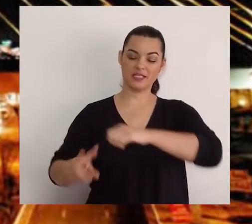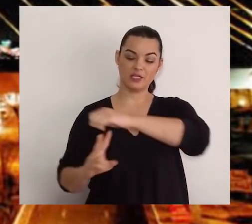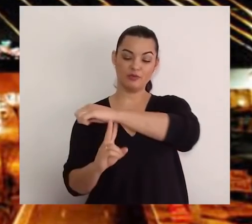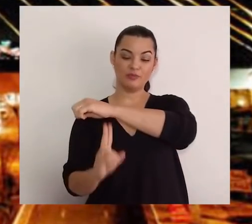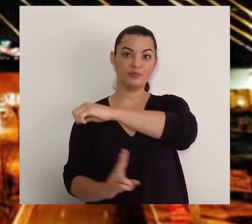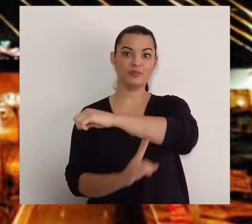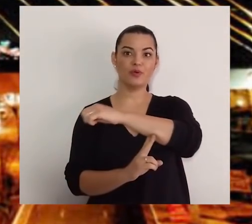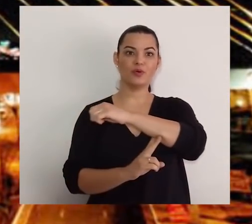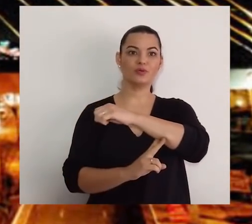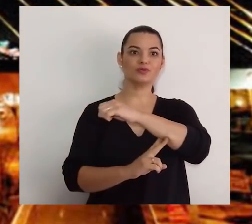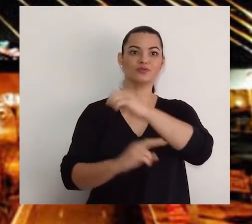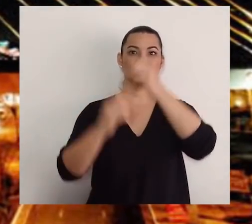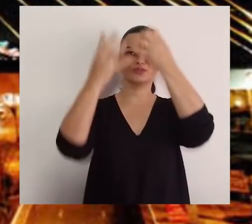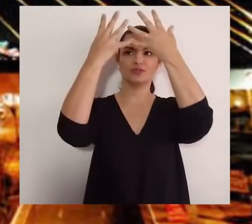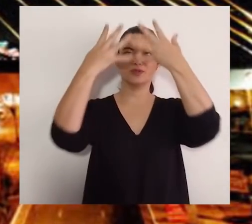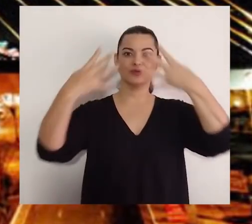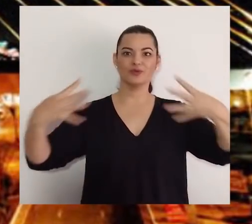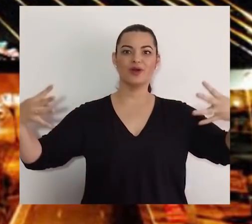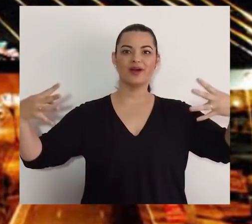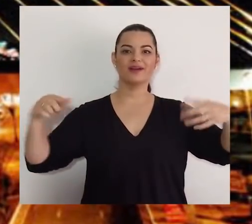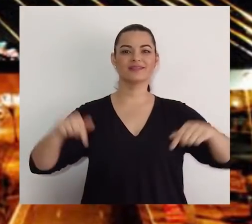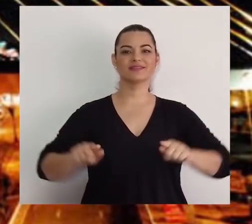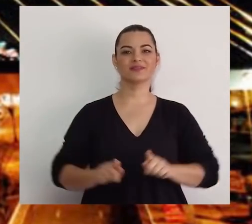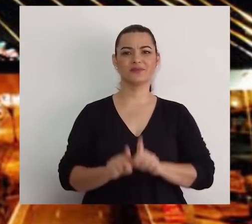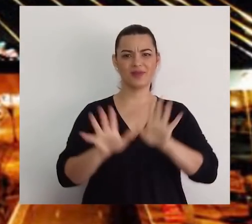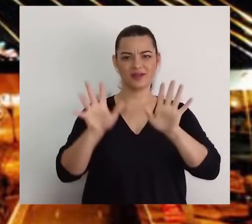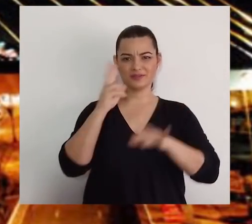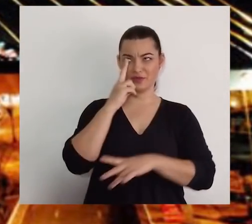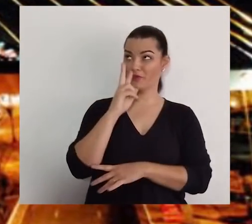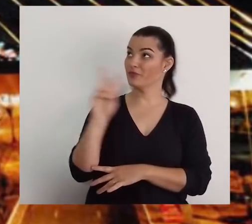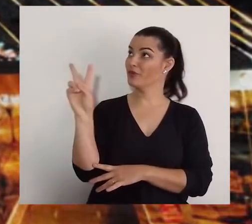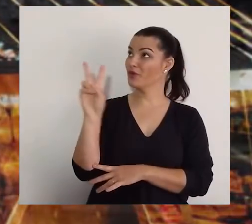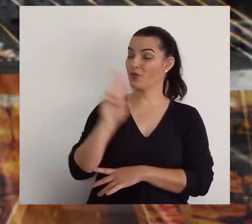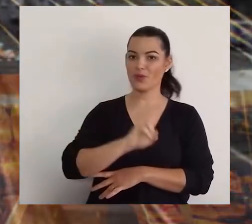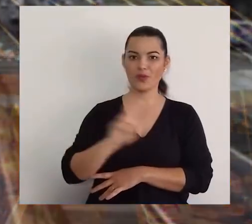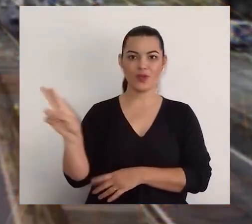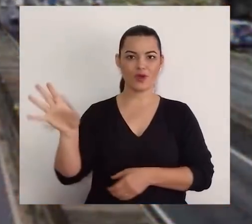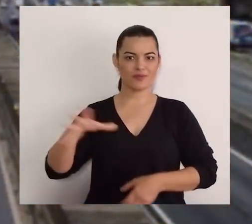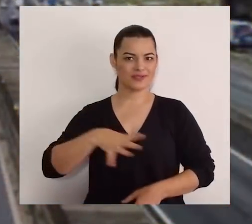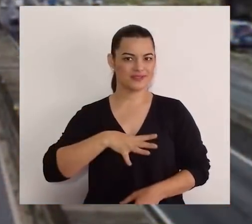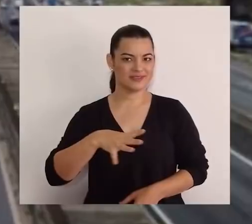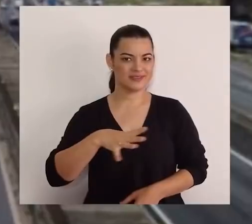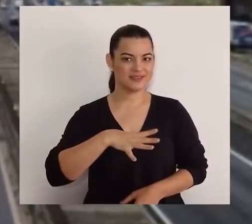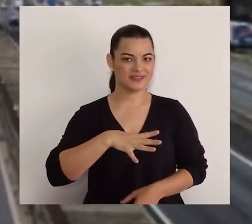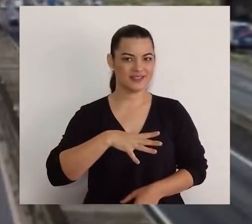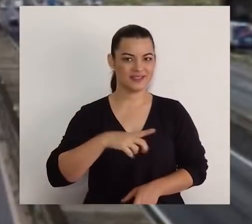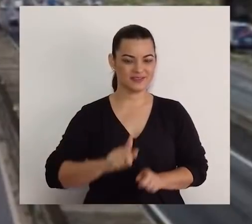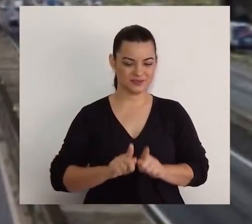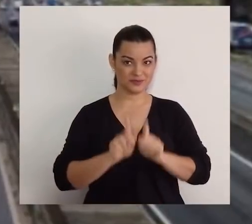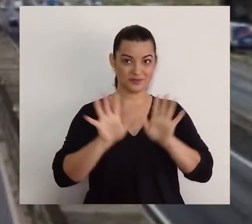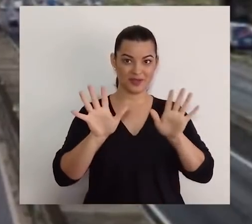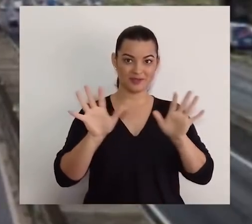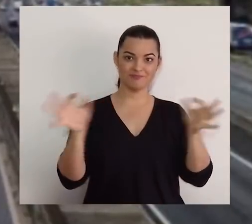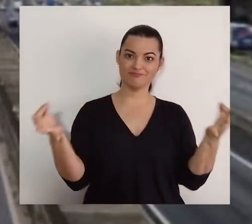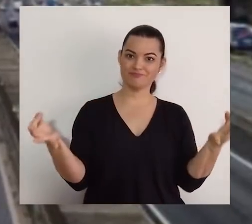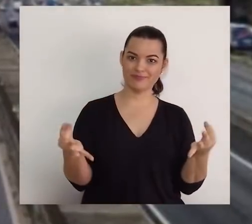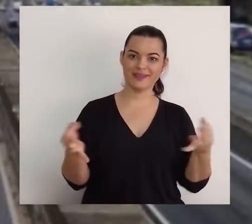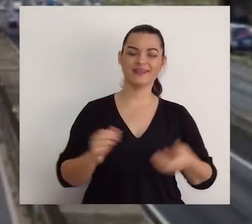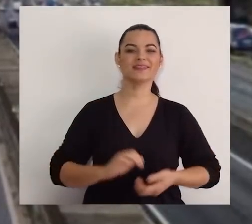Essa é a Ponte Estaiada de Guarulhos. Viram que está escrito Cidade de Guarulhos? Pois